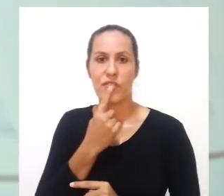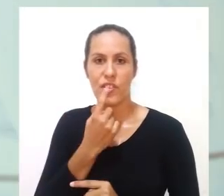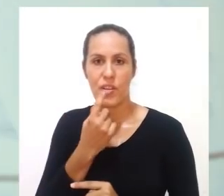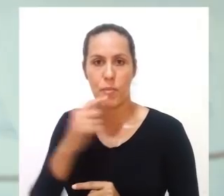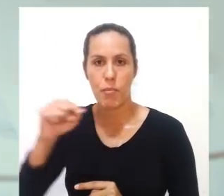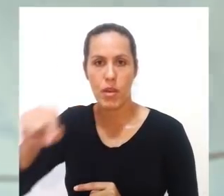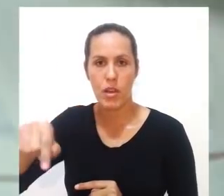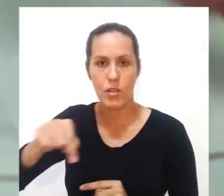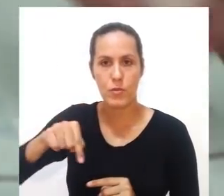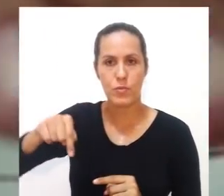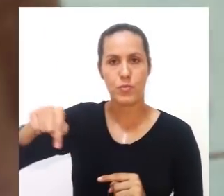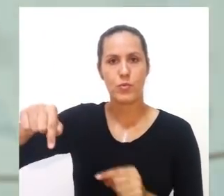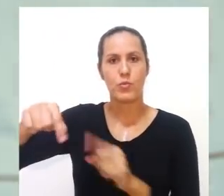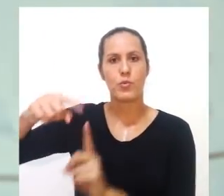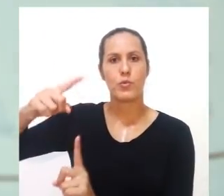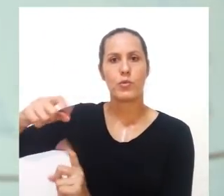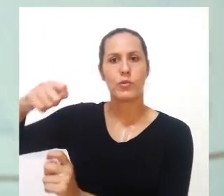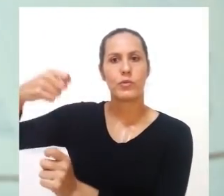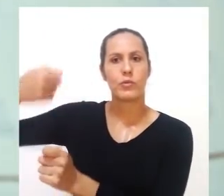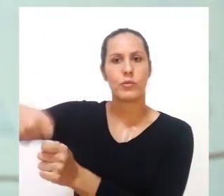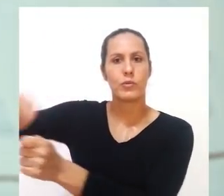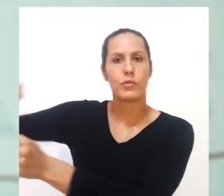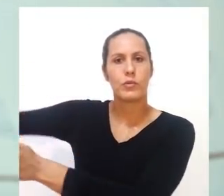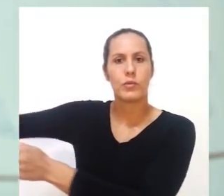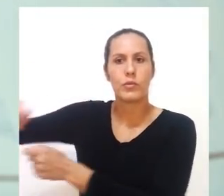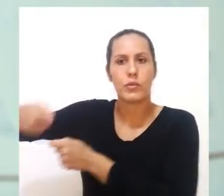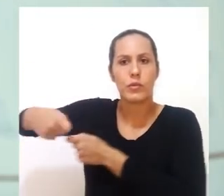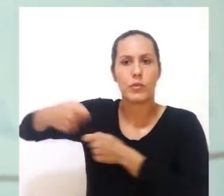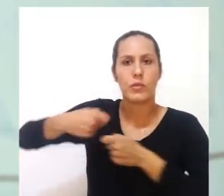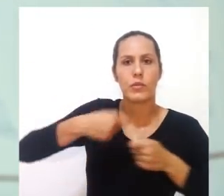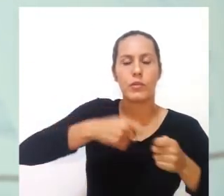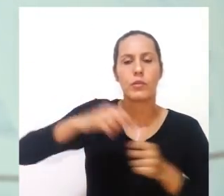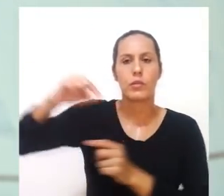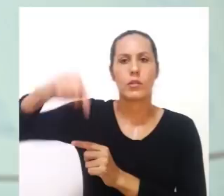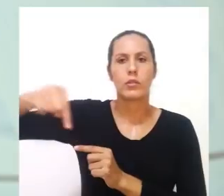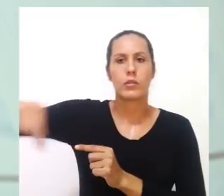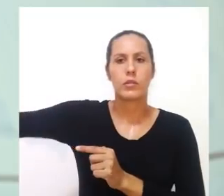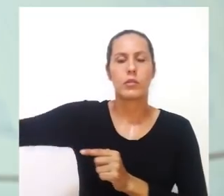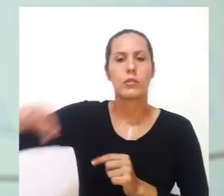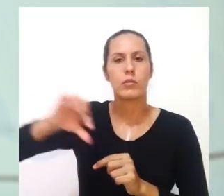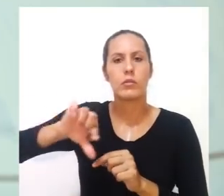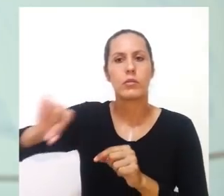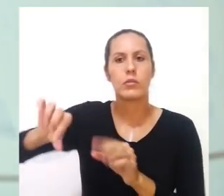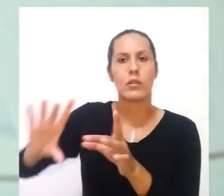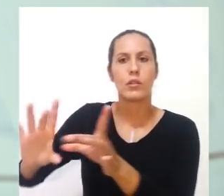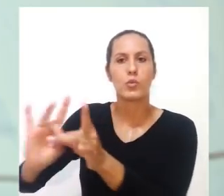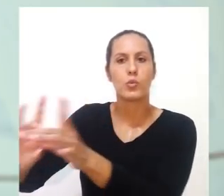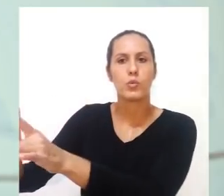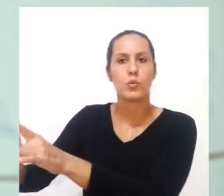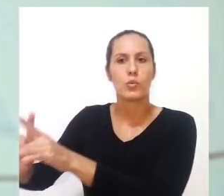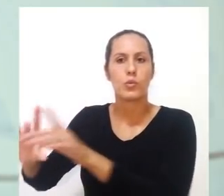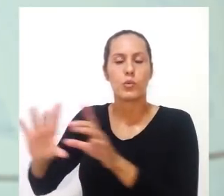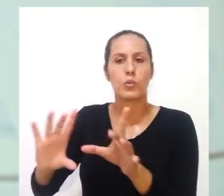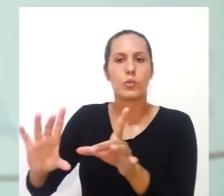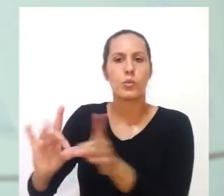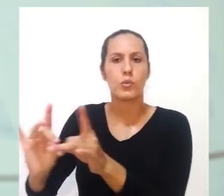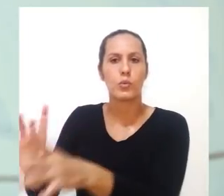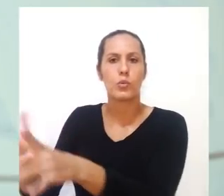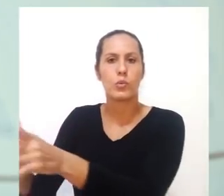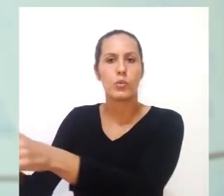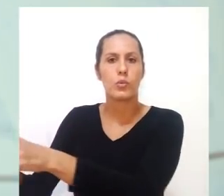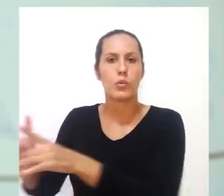nesse arame que está em volta de todo o experimento, né? Faz parte do experimento, né? Esse arame de